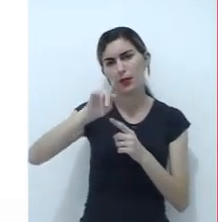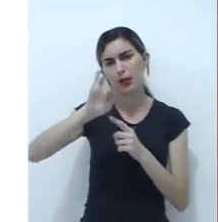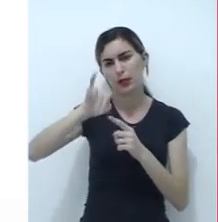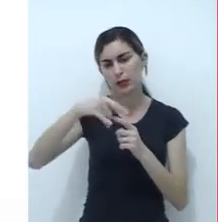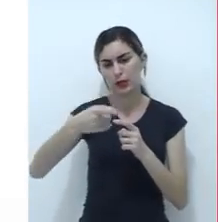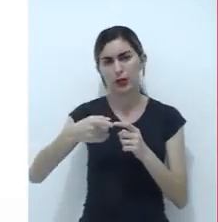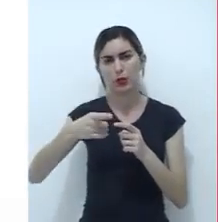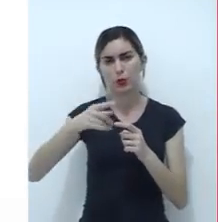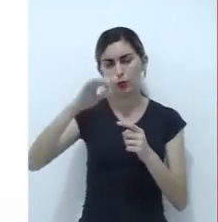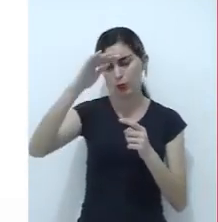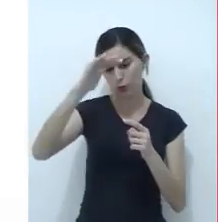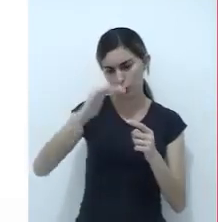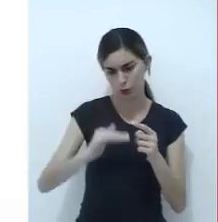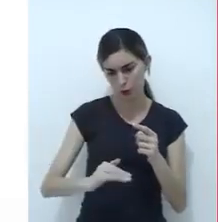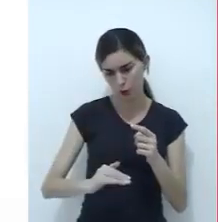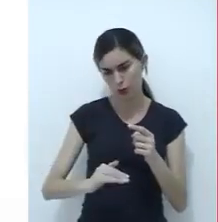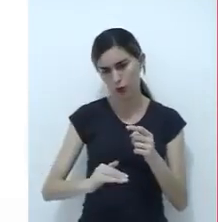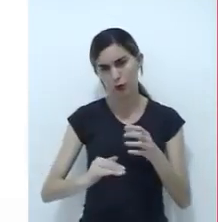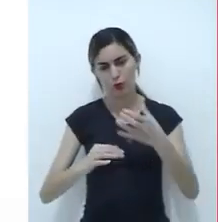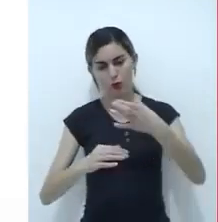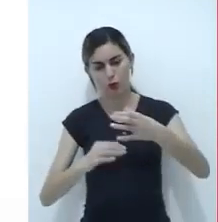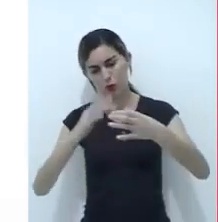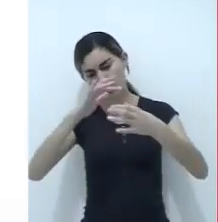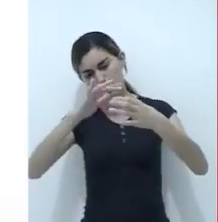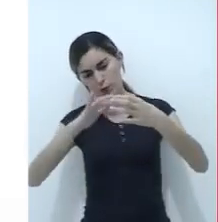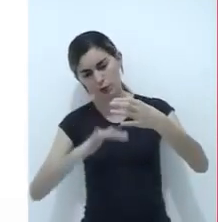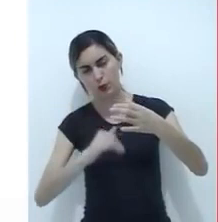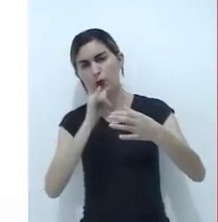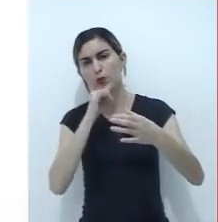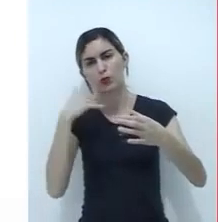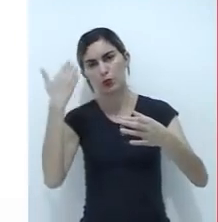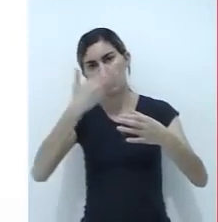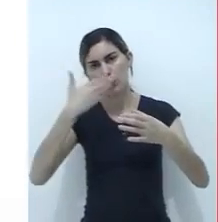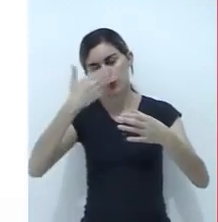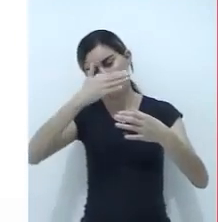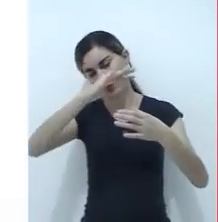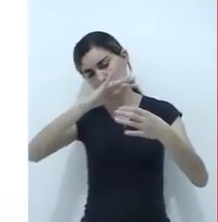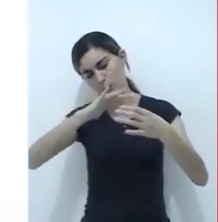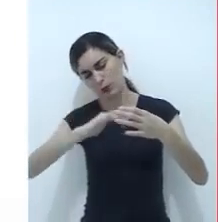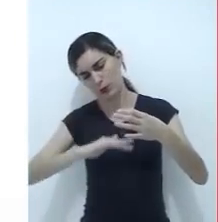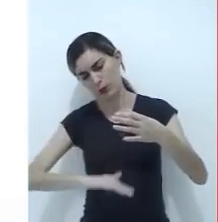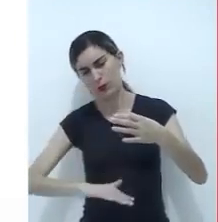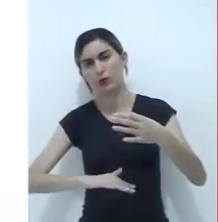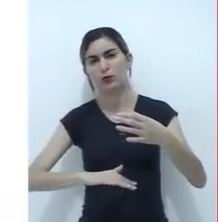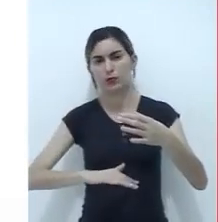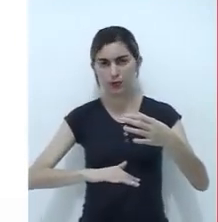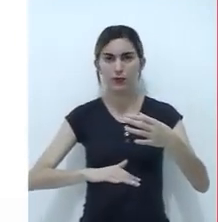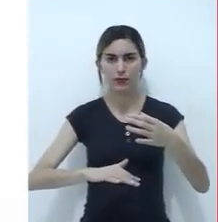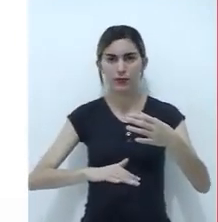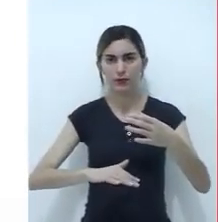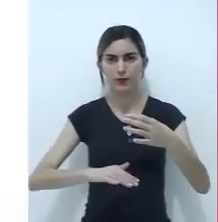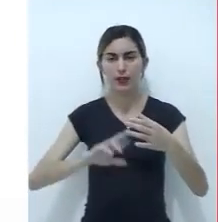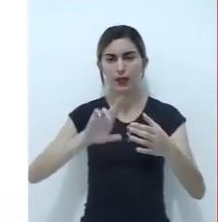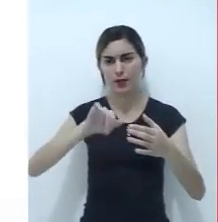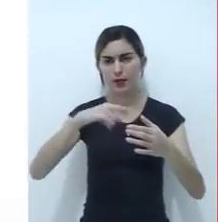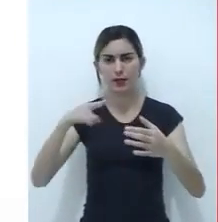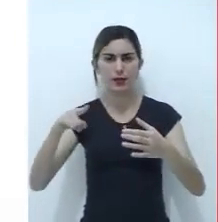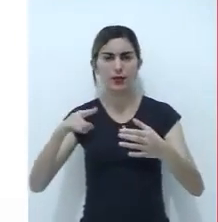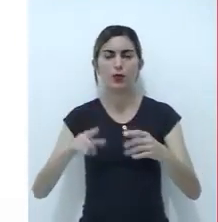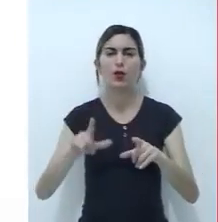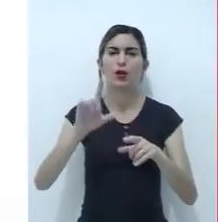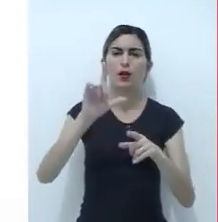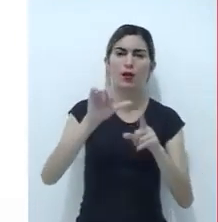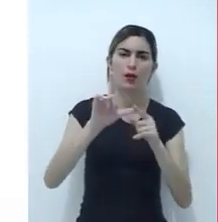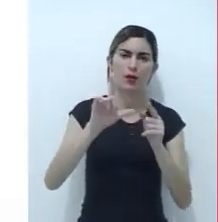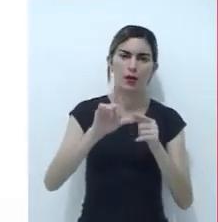uma deposição do fundo do recipiente, aquele exemplo que eu falei do açúcar, da substância que foi produzida na reação.